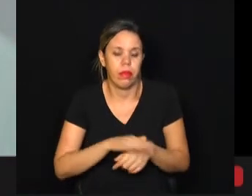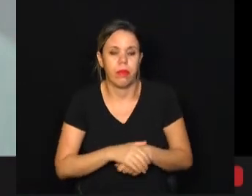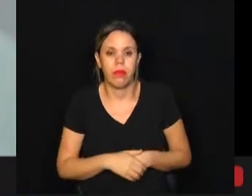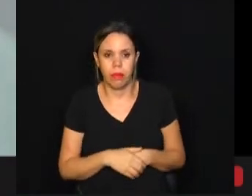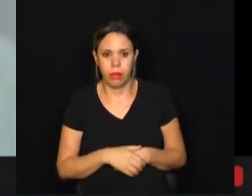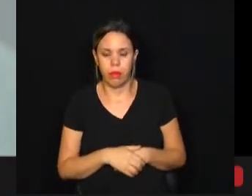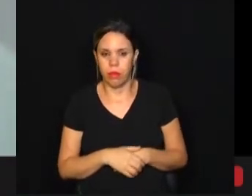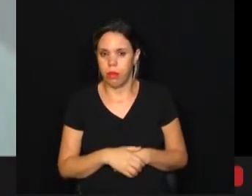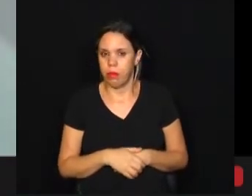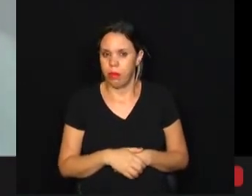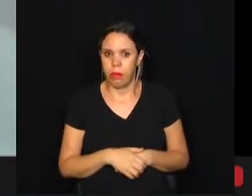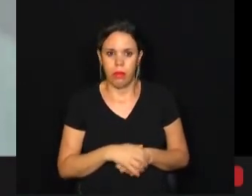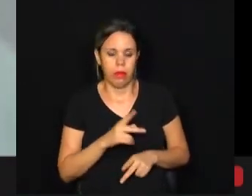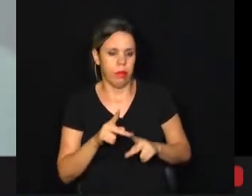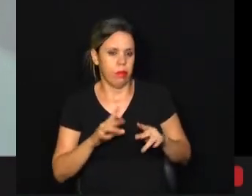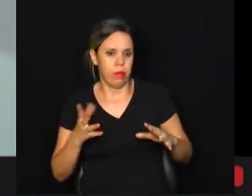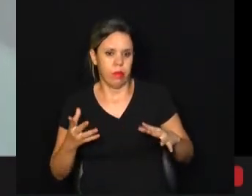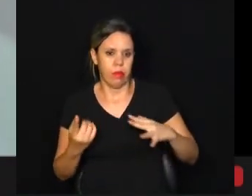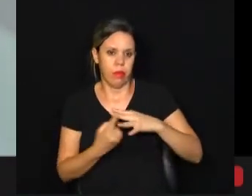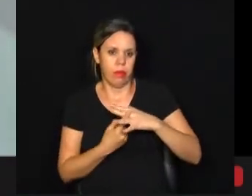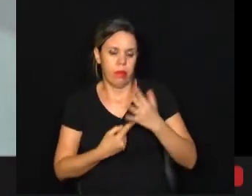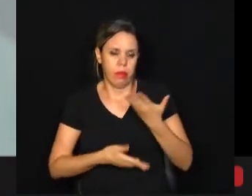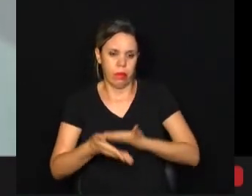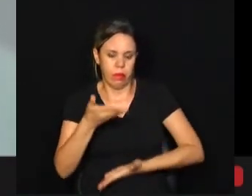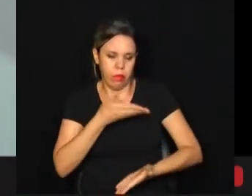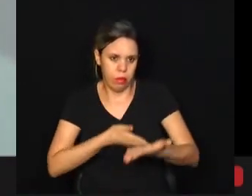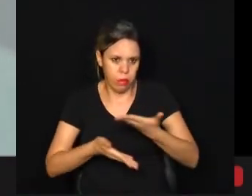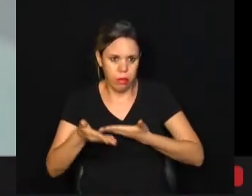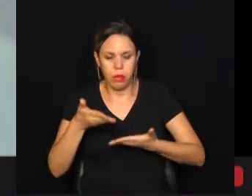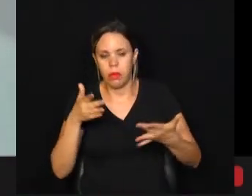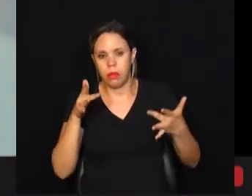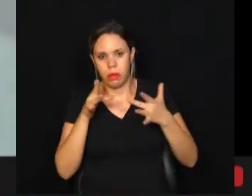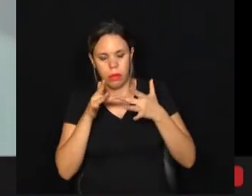coletivo, saudável, integração das pessoas, sociabilização,